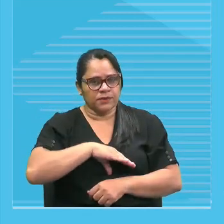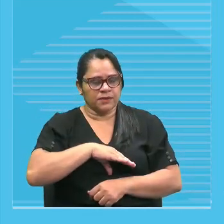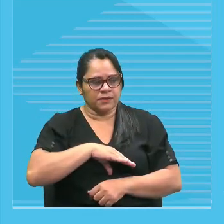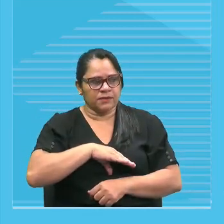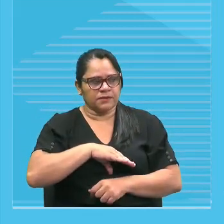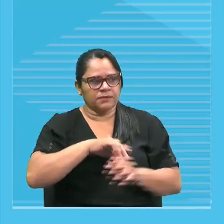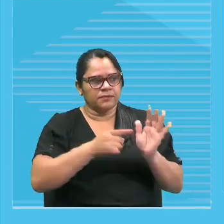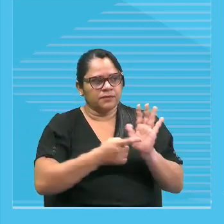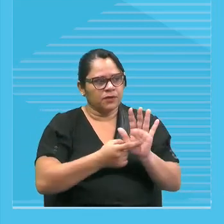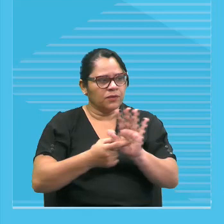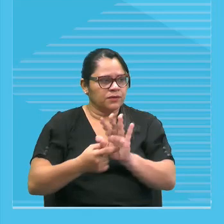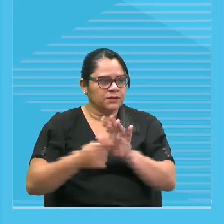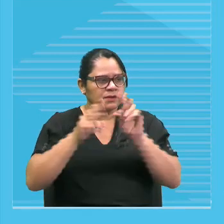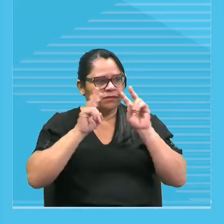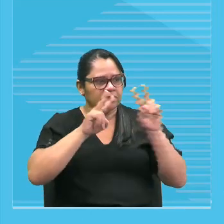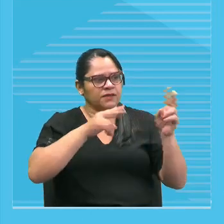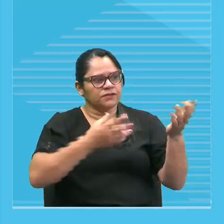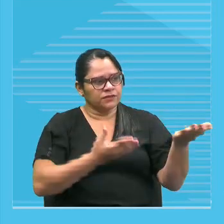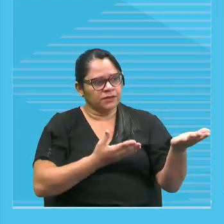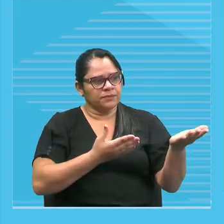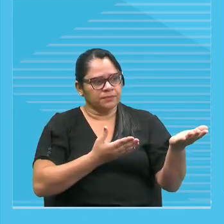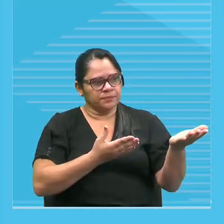lá Cola